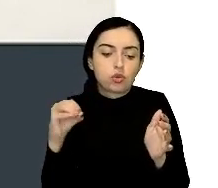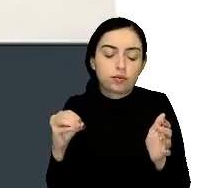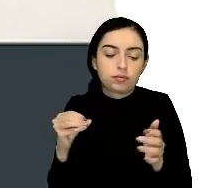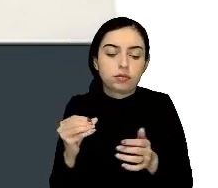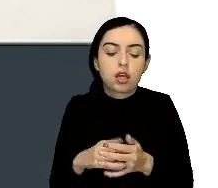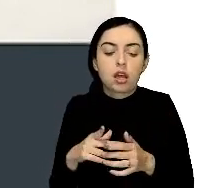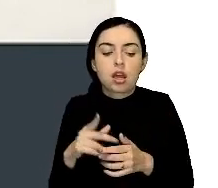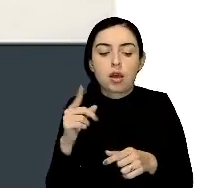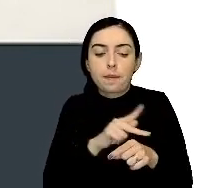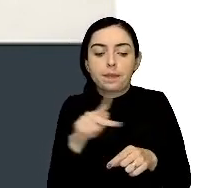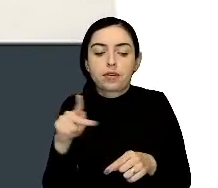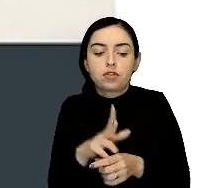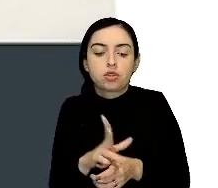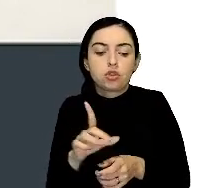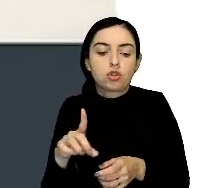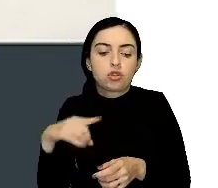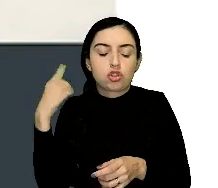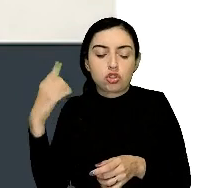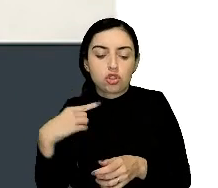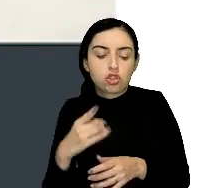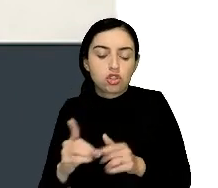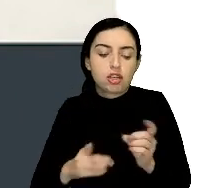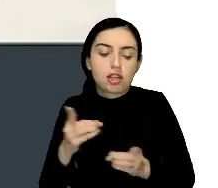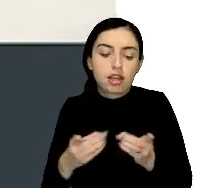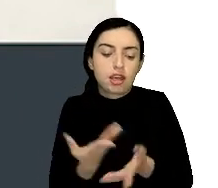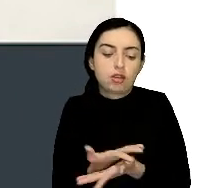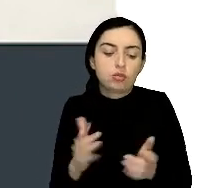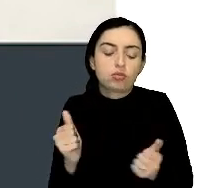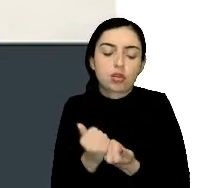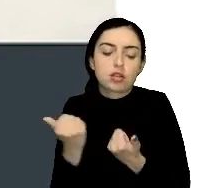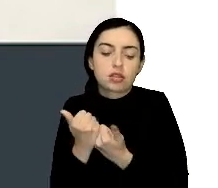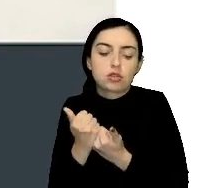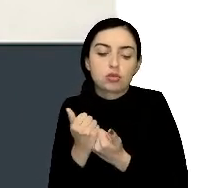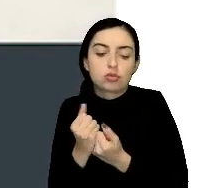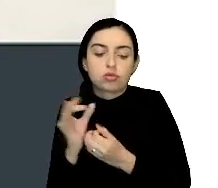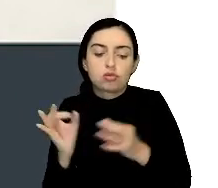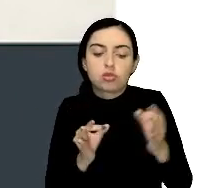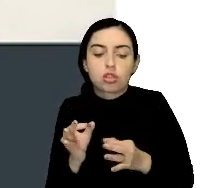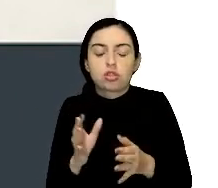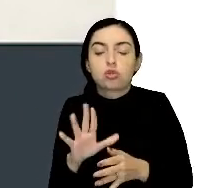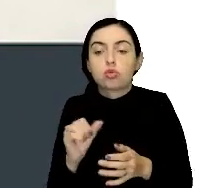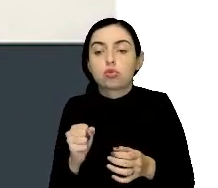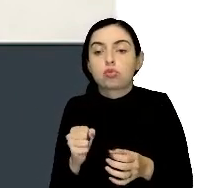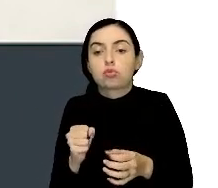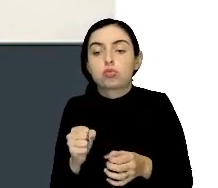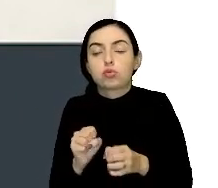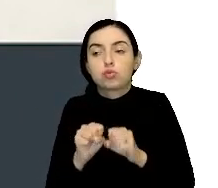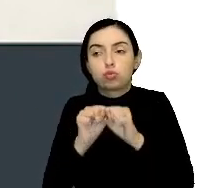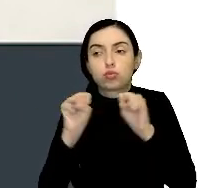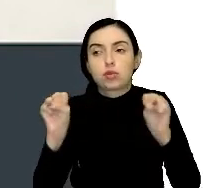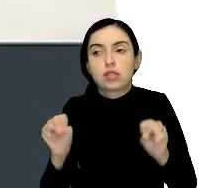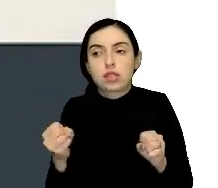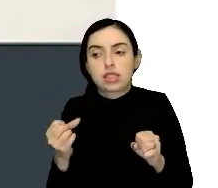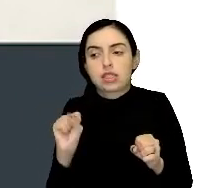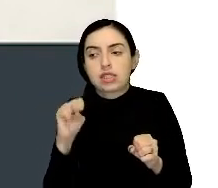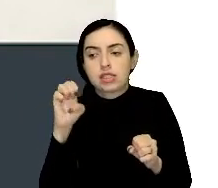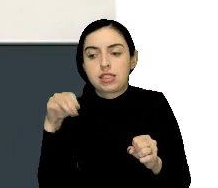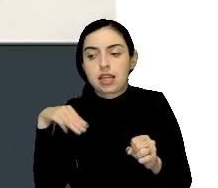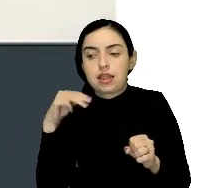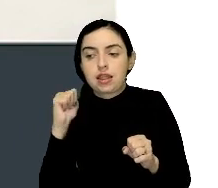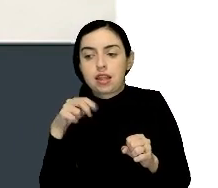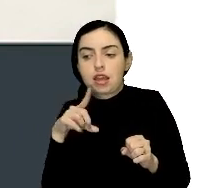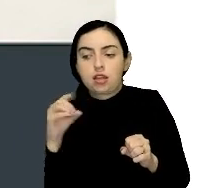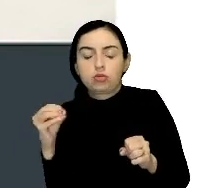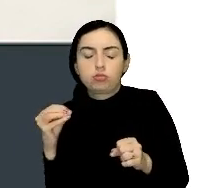Internacional da Uniceup e assessor jurídico do Senado. né? Foi ele que deu o parecer dizendo que